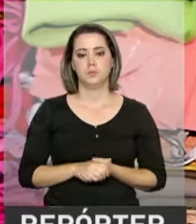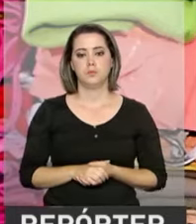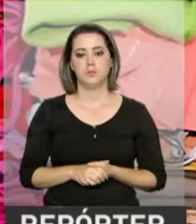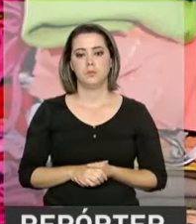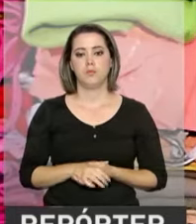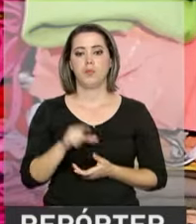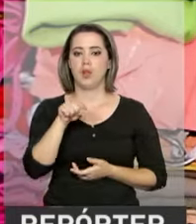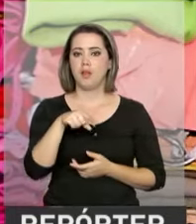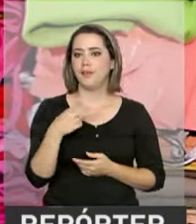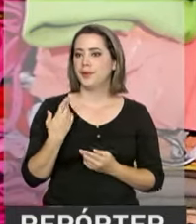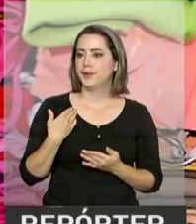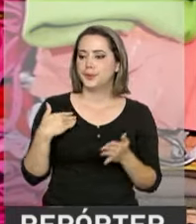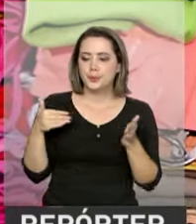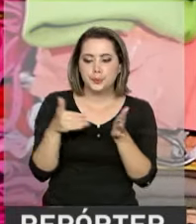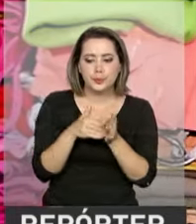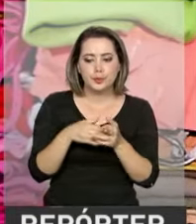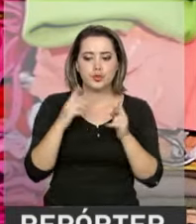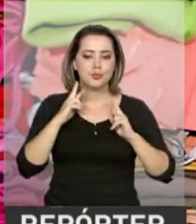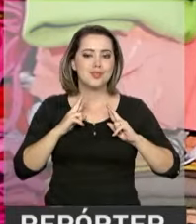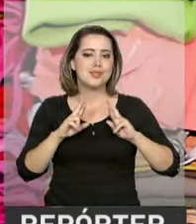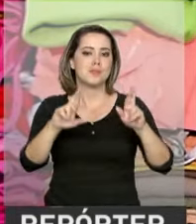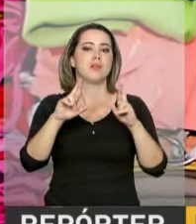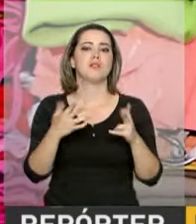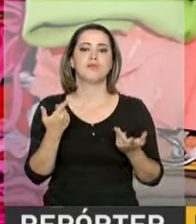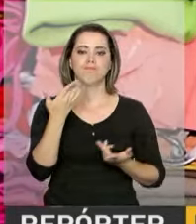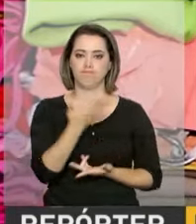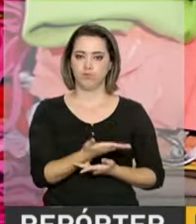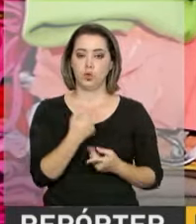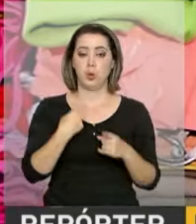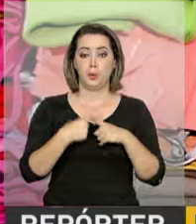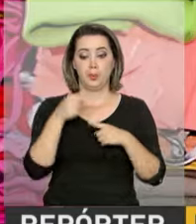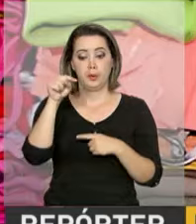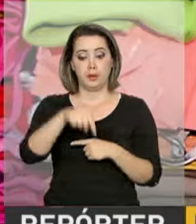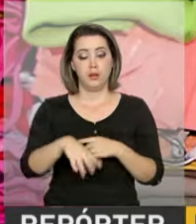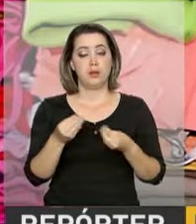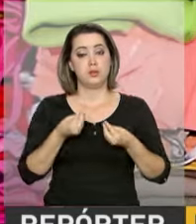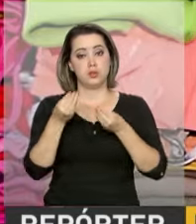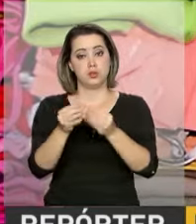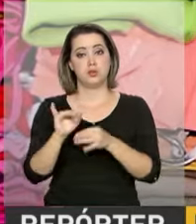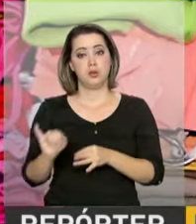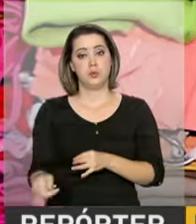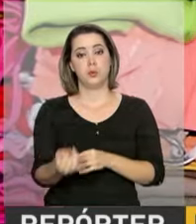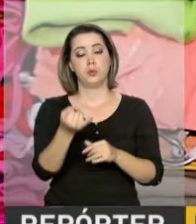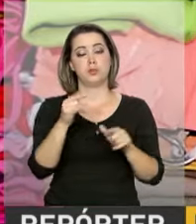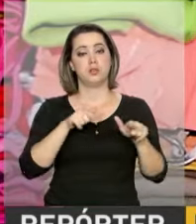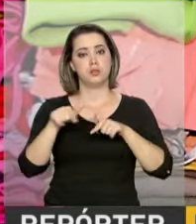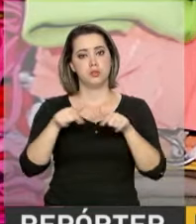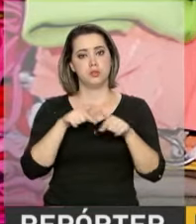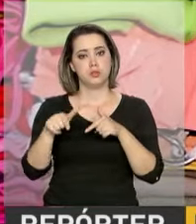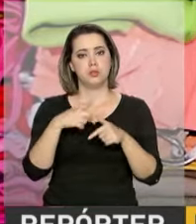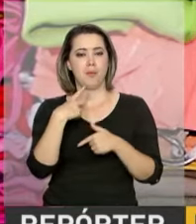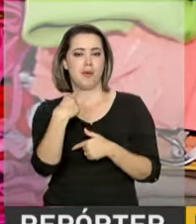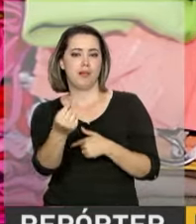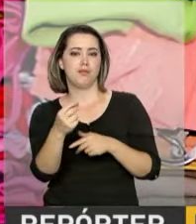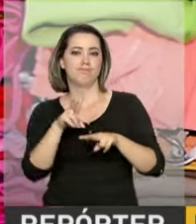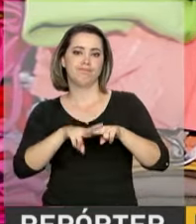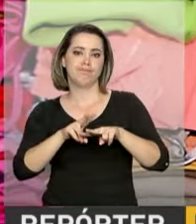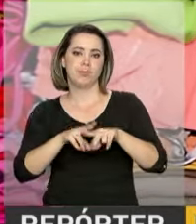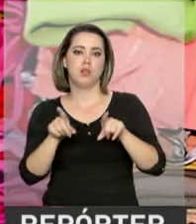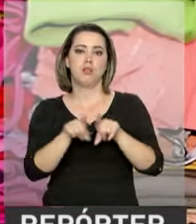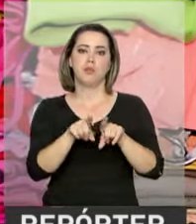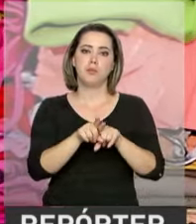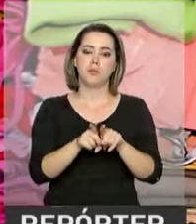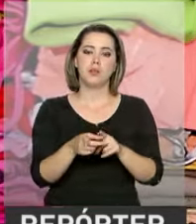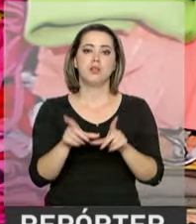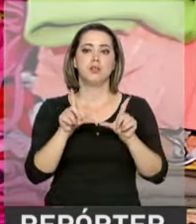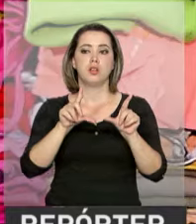última esperança deles, né? Que é uma luzinha no fim do túnel. Porque aqui, além da gente dar a oportunidade deles trabalharem, de sair da cadeia, há a questão da